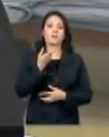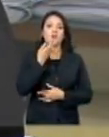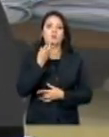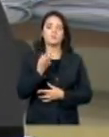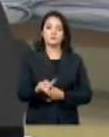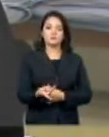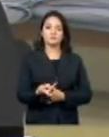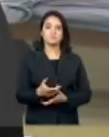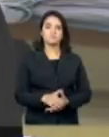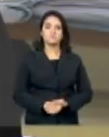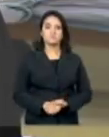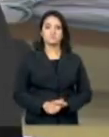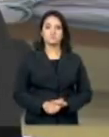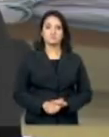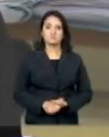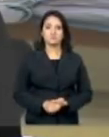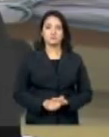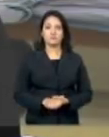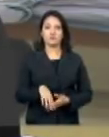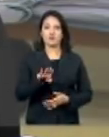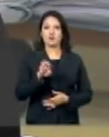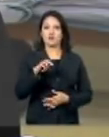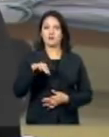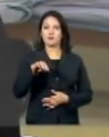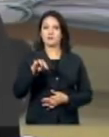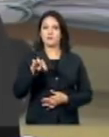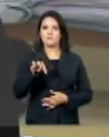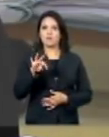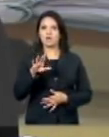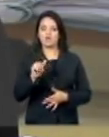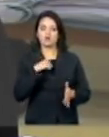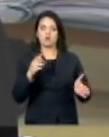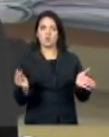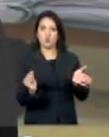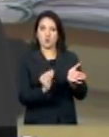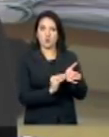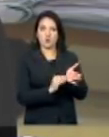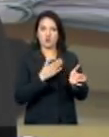a ementa do acórdão que nada